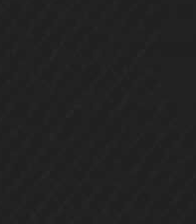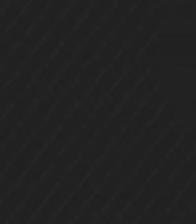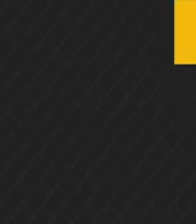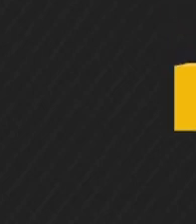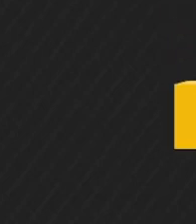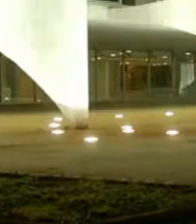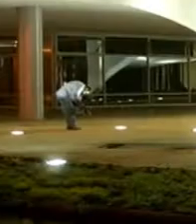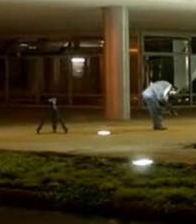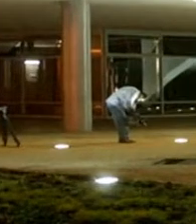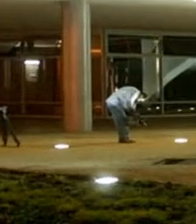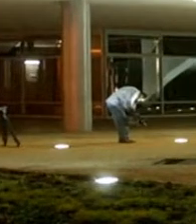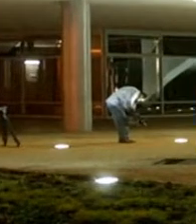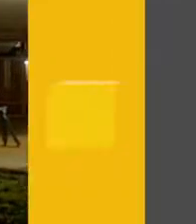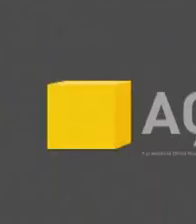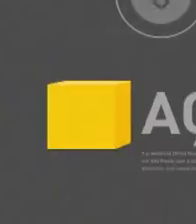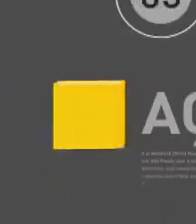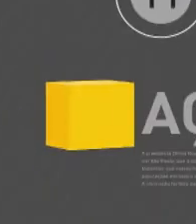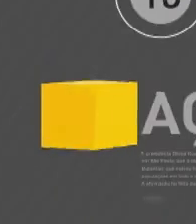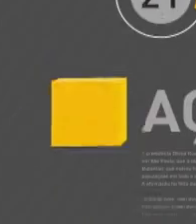ae